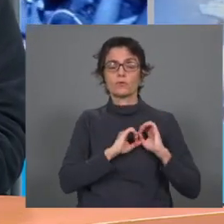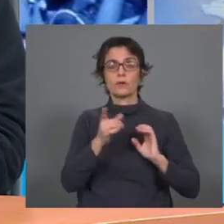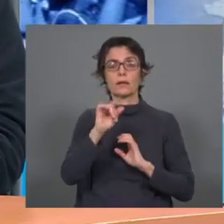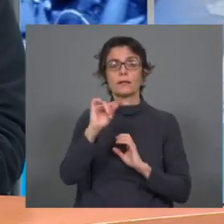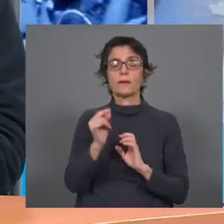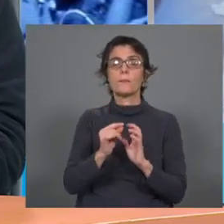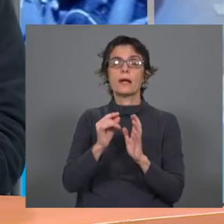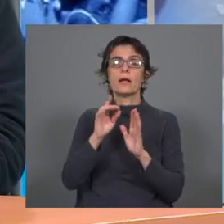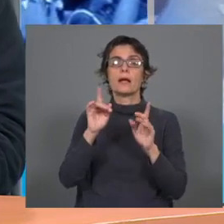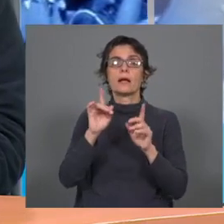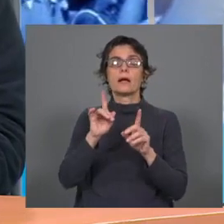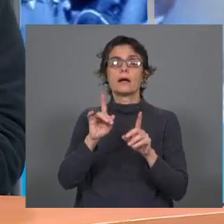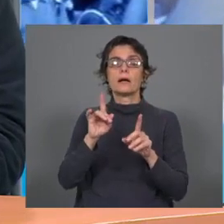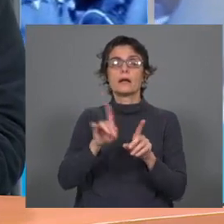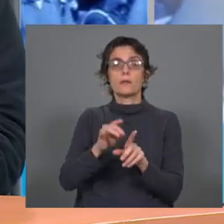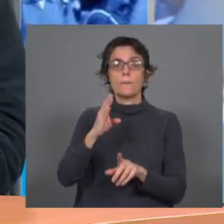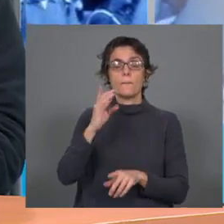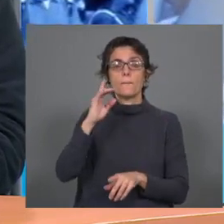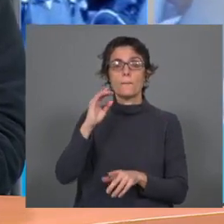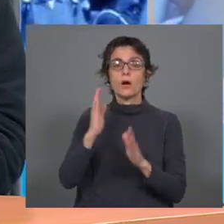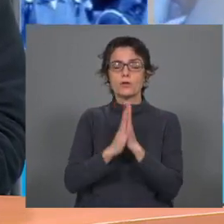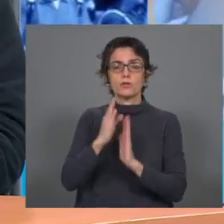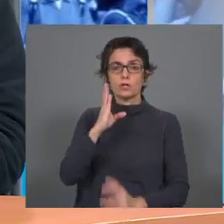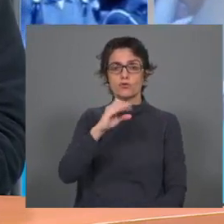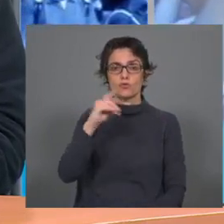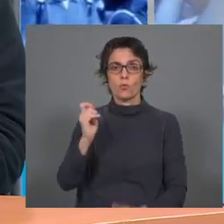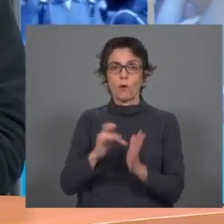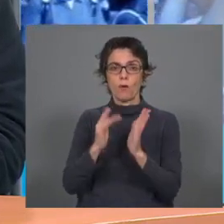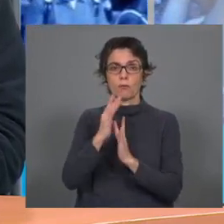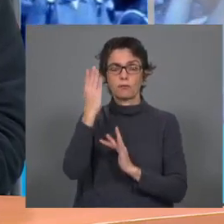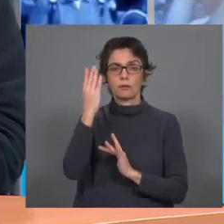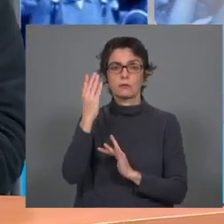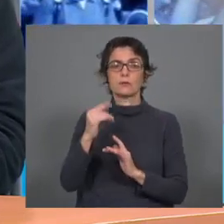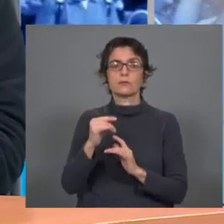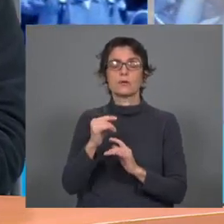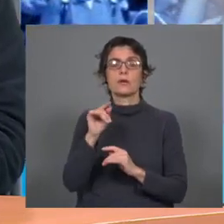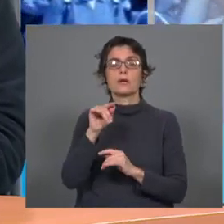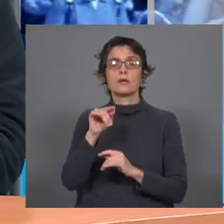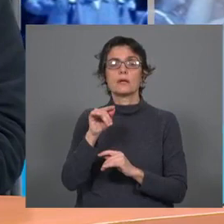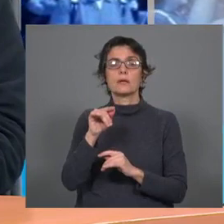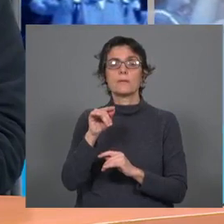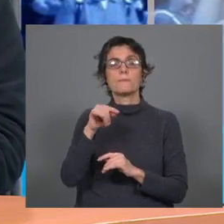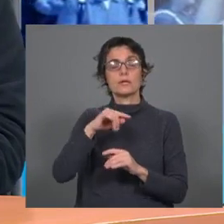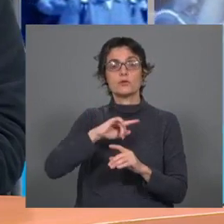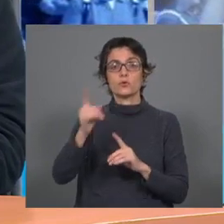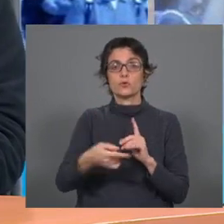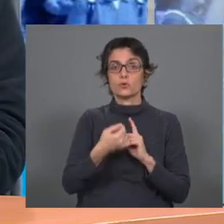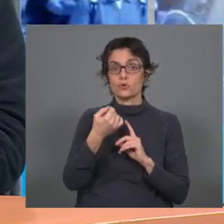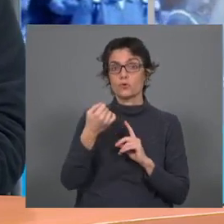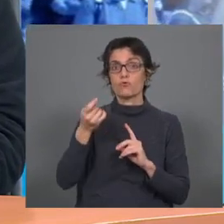João de Deus, que nasceu a 1 de janeiro de 1988, já tem uma certa